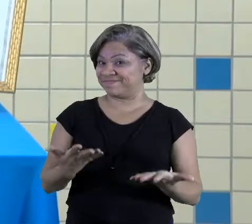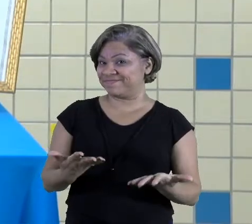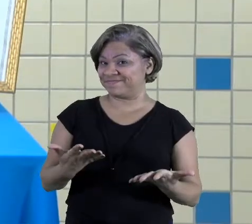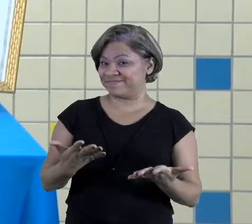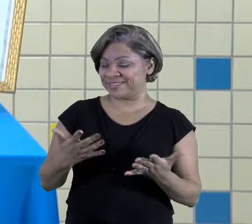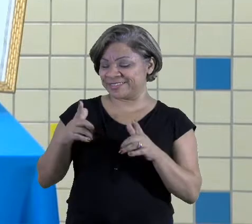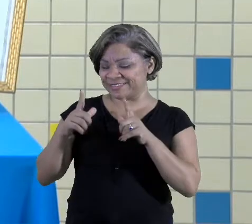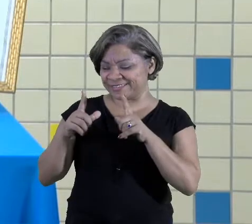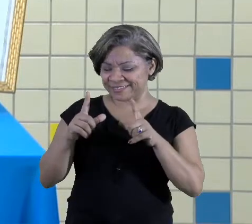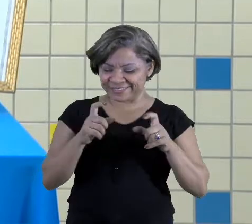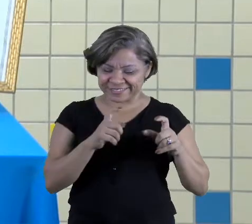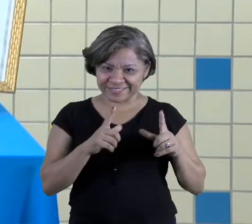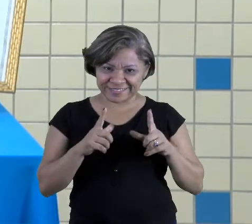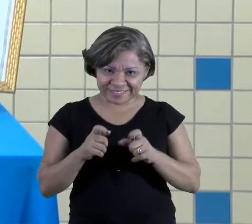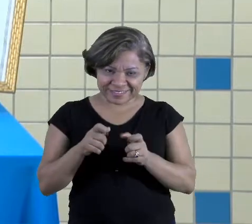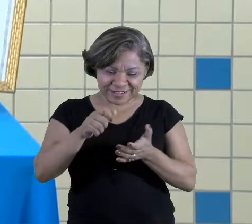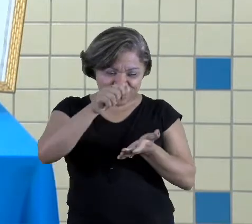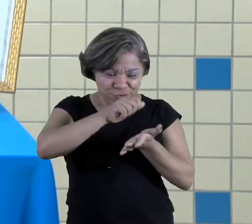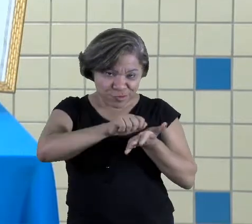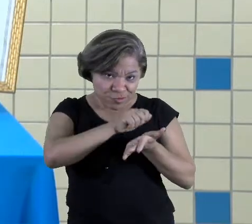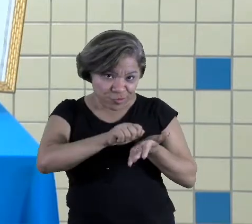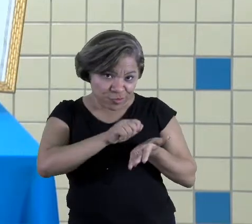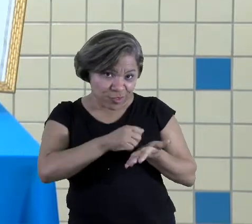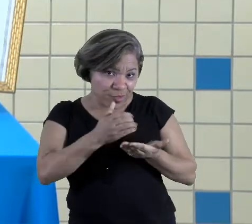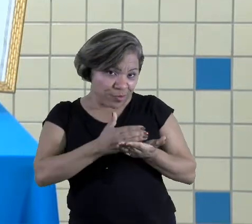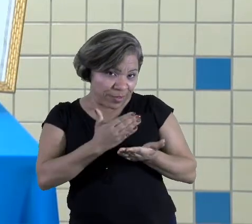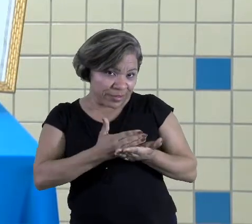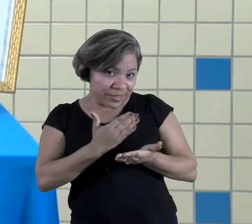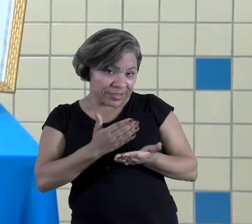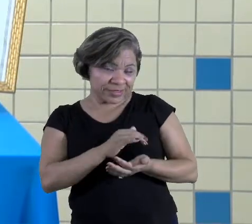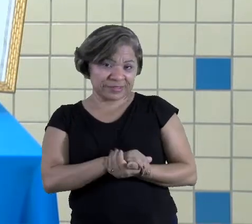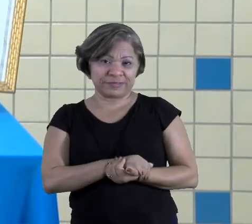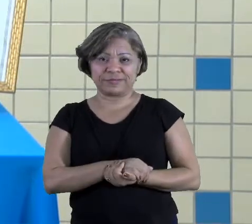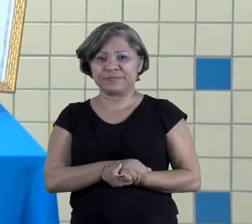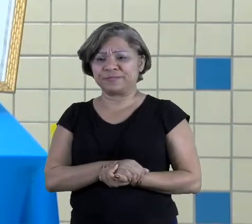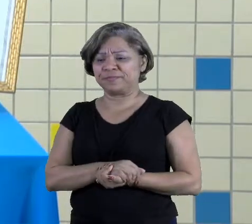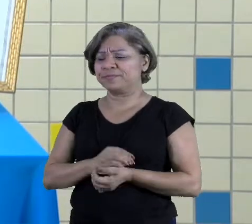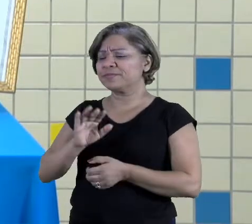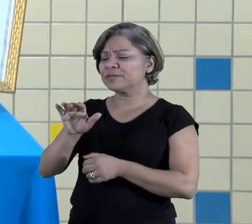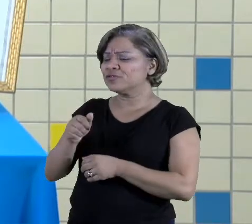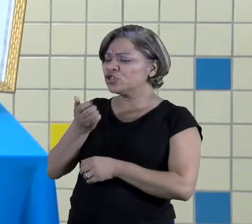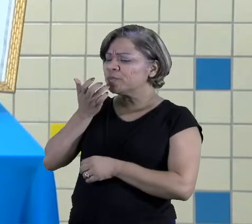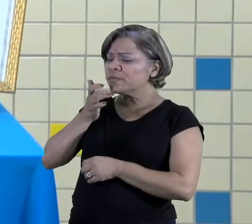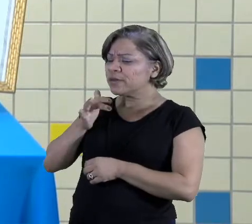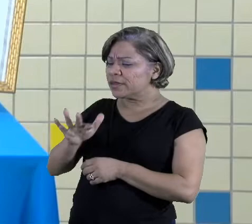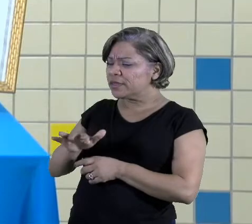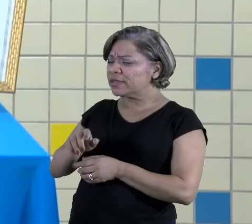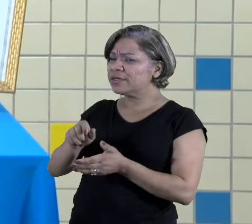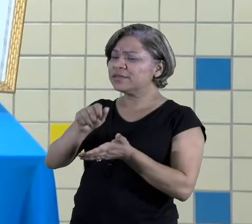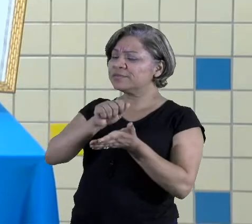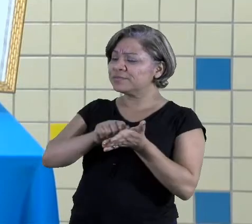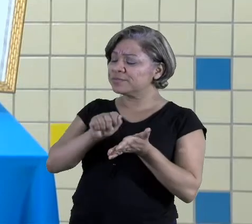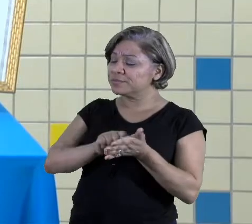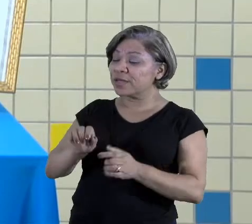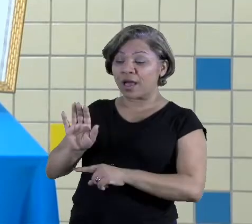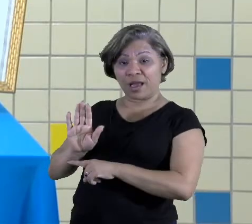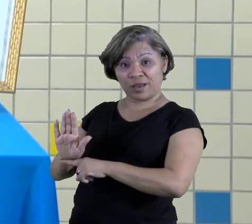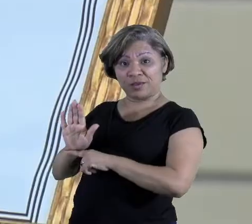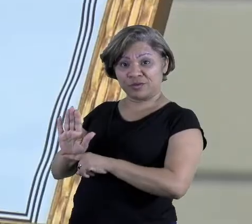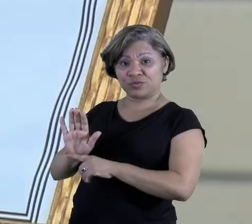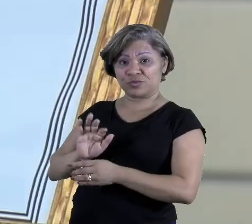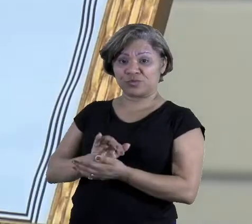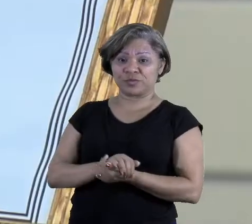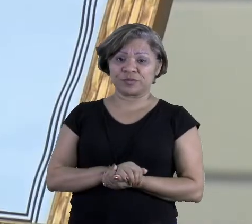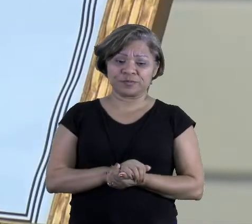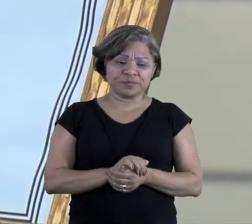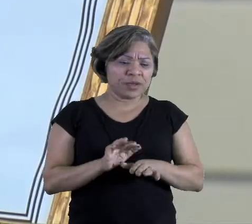isso no caderno? Chame a criança para pegar o caderninho dela e registrar com a sua ajuda quantos pontos cada